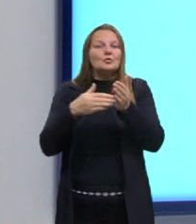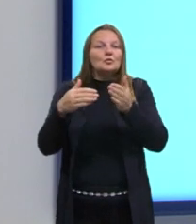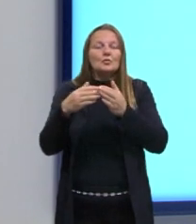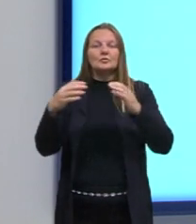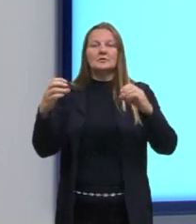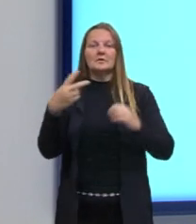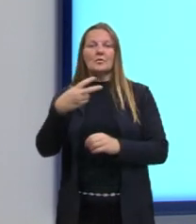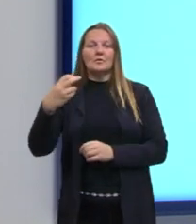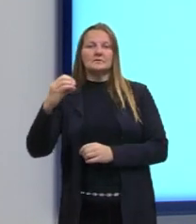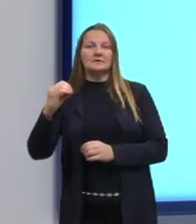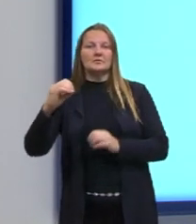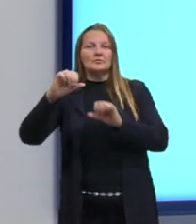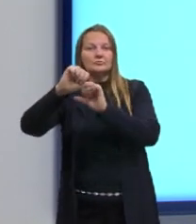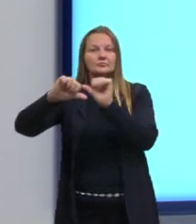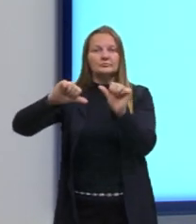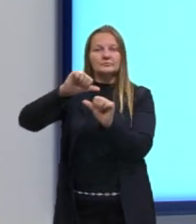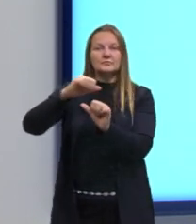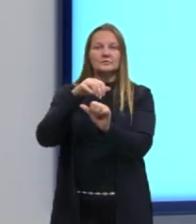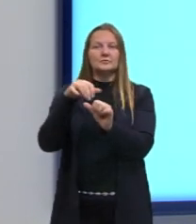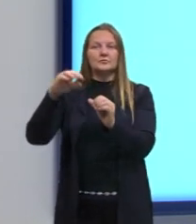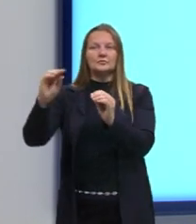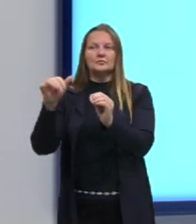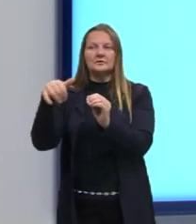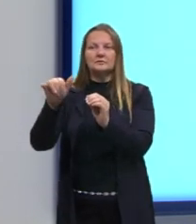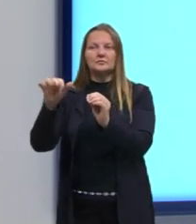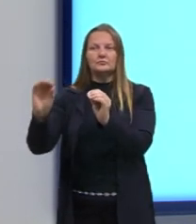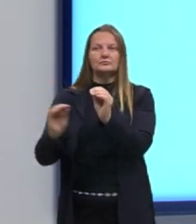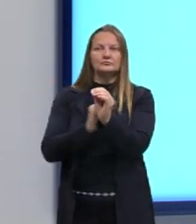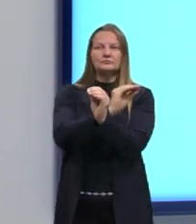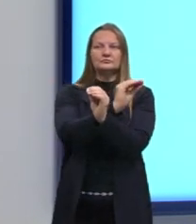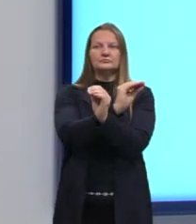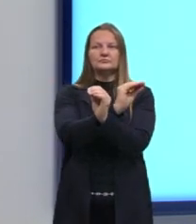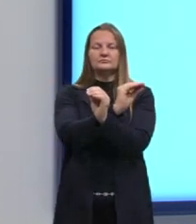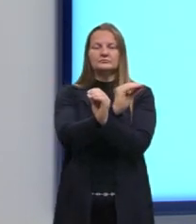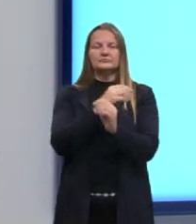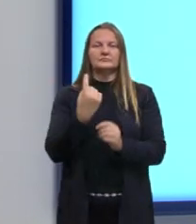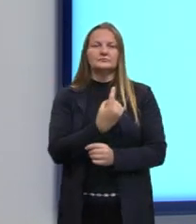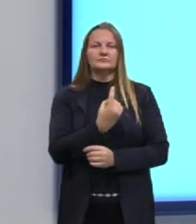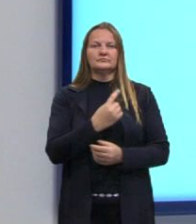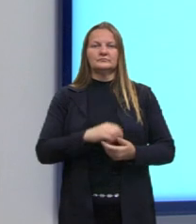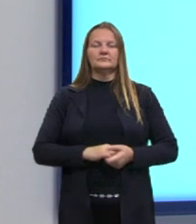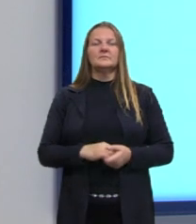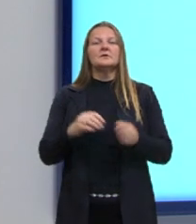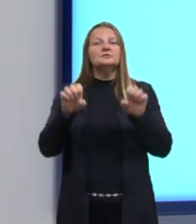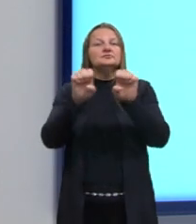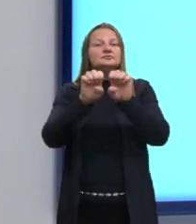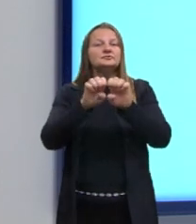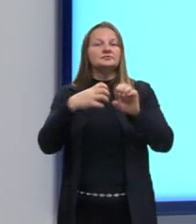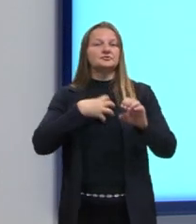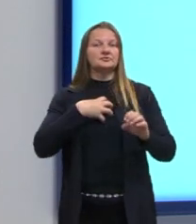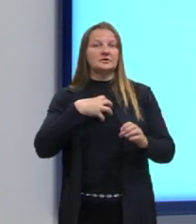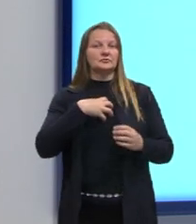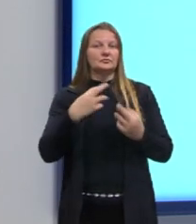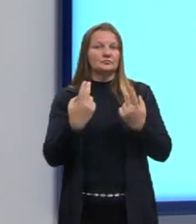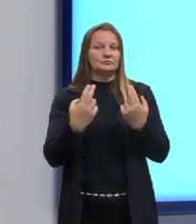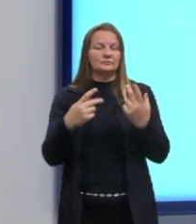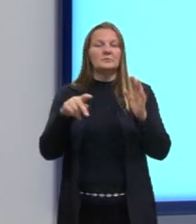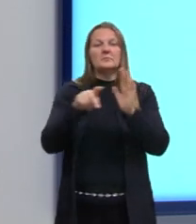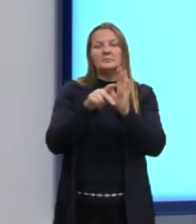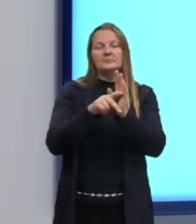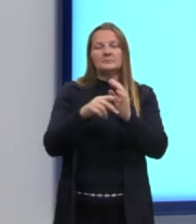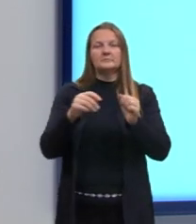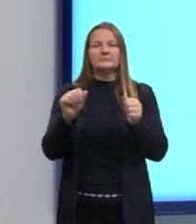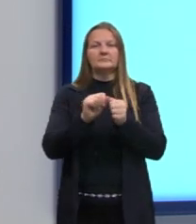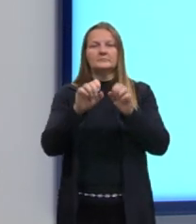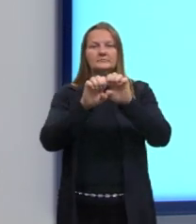igual a zero nós podemos isolar o y tá então são formatos né que a gente consegue chegar